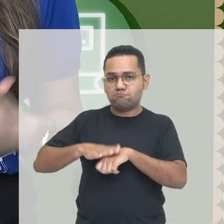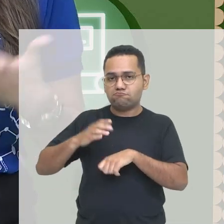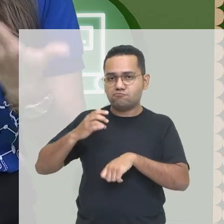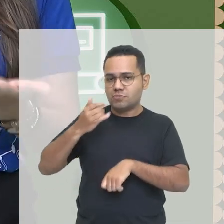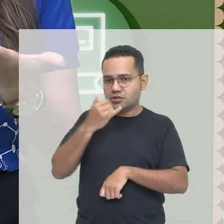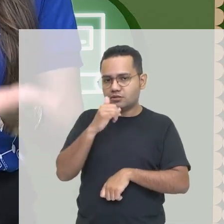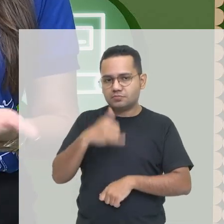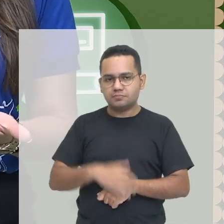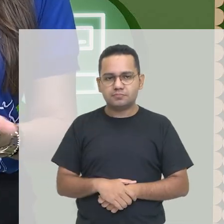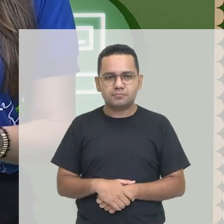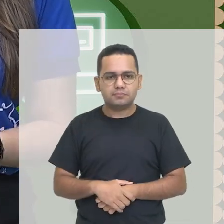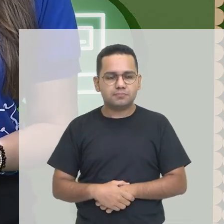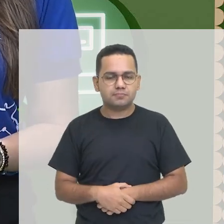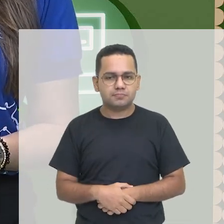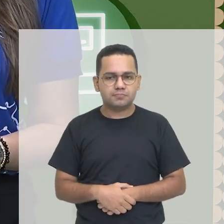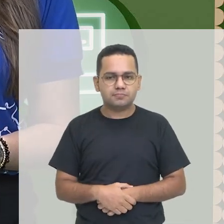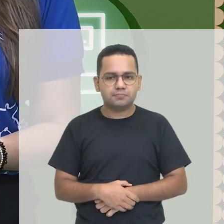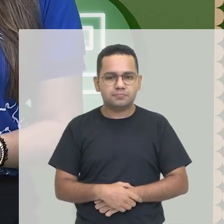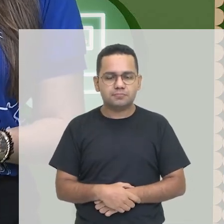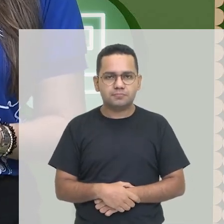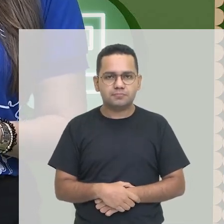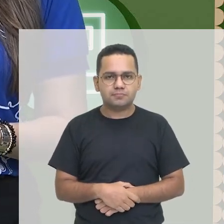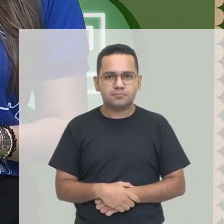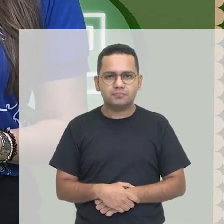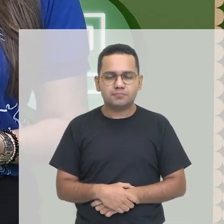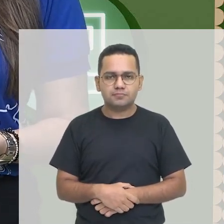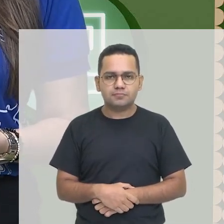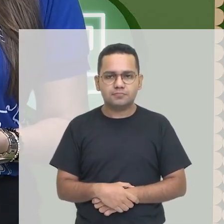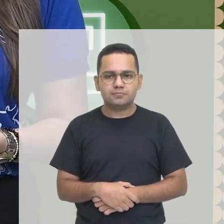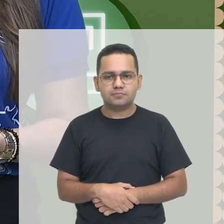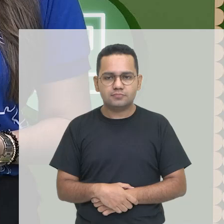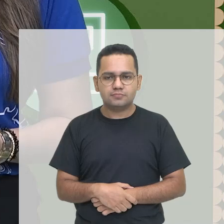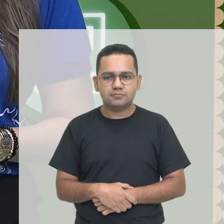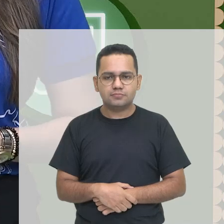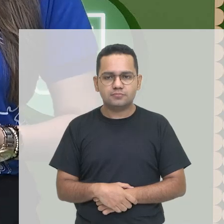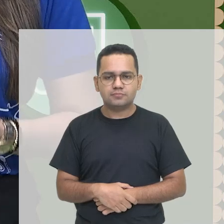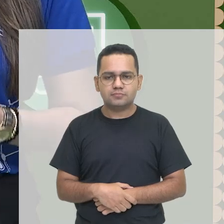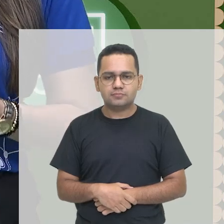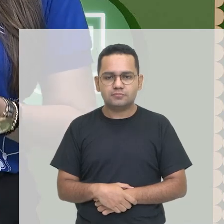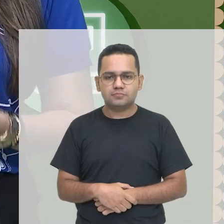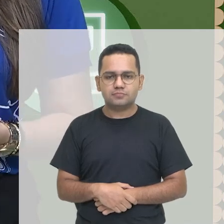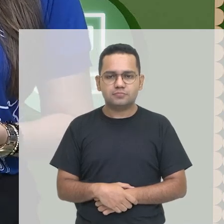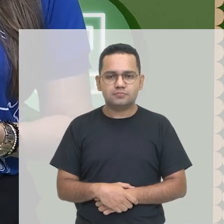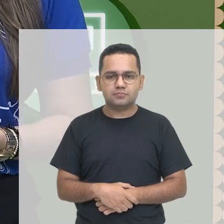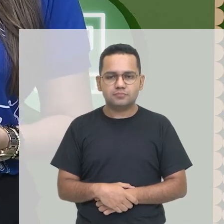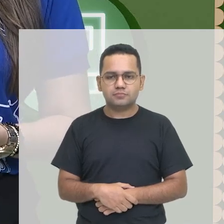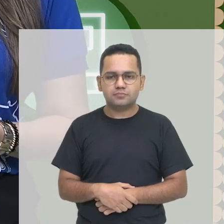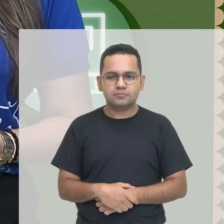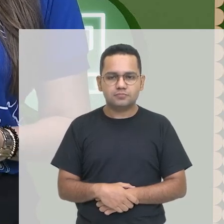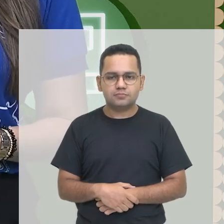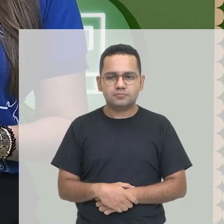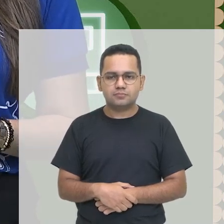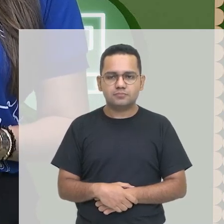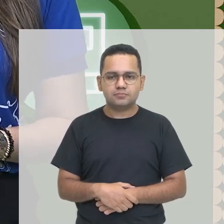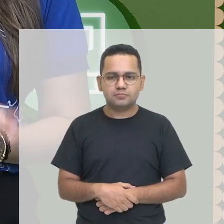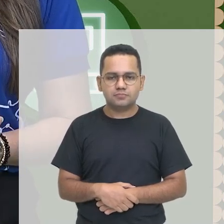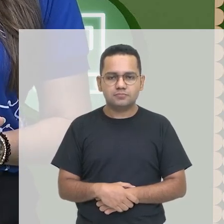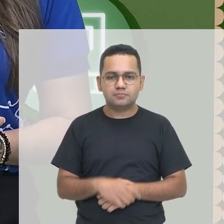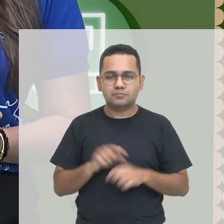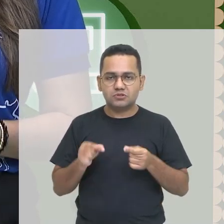e por produzirem o seu próprio alimento, são classificadas como sendo